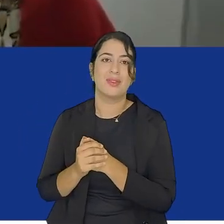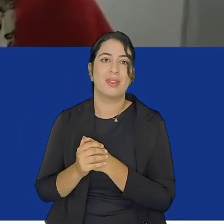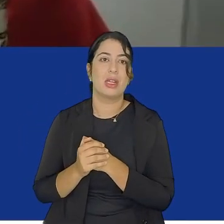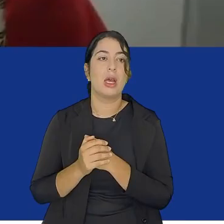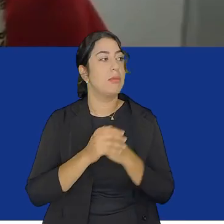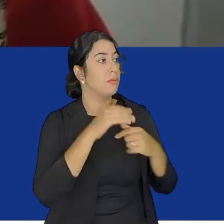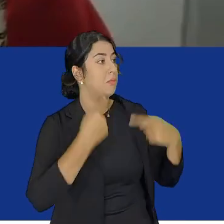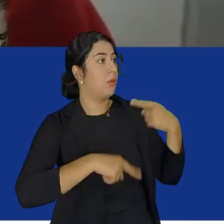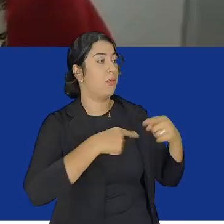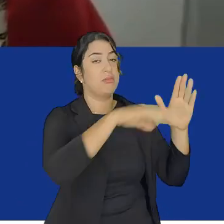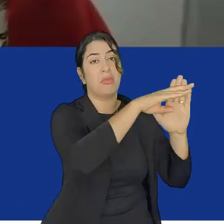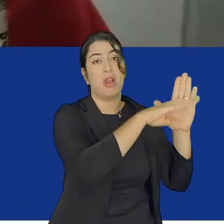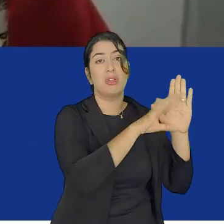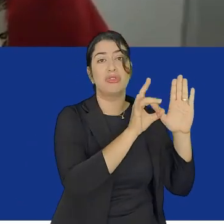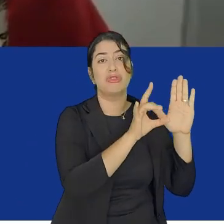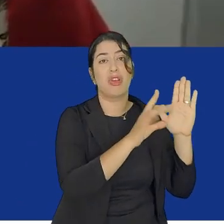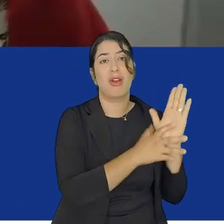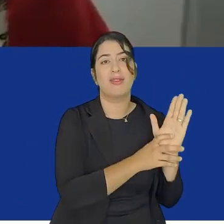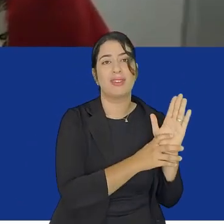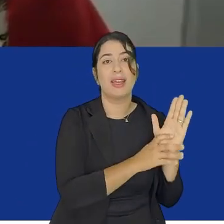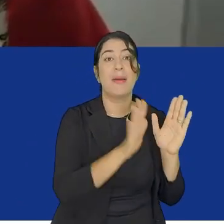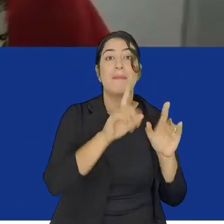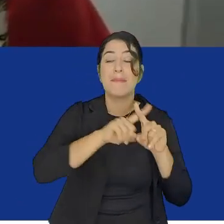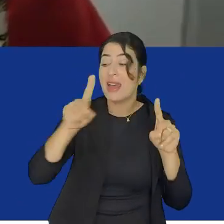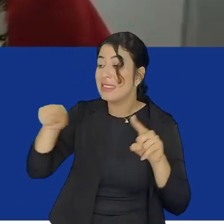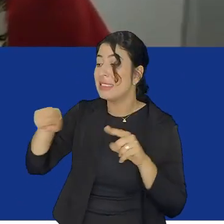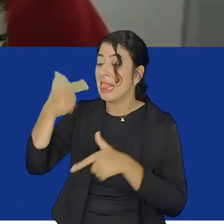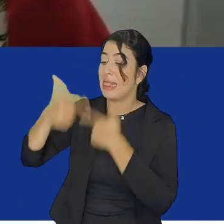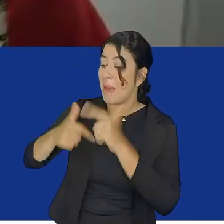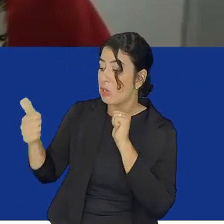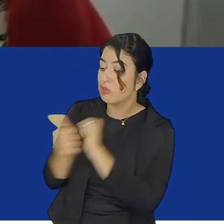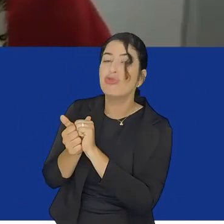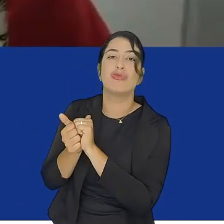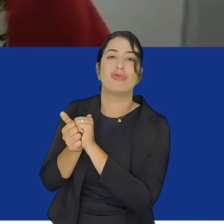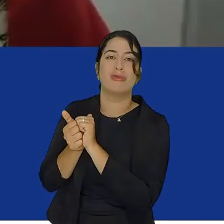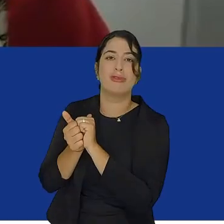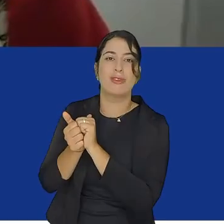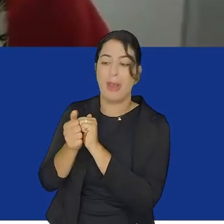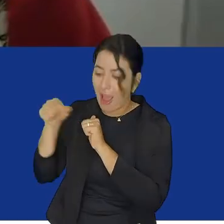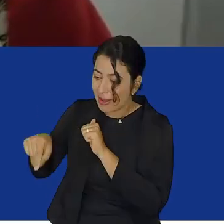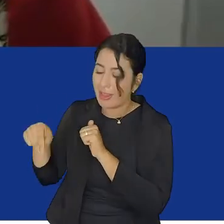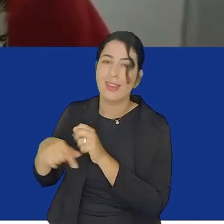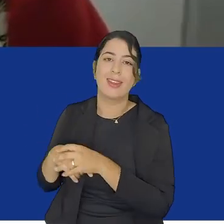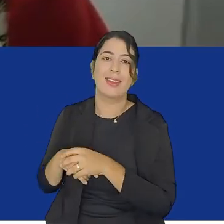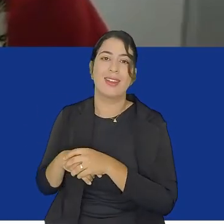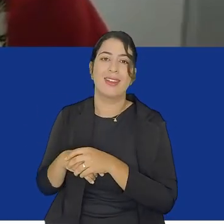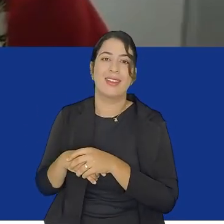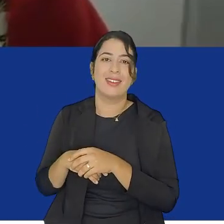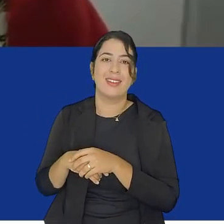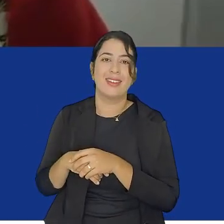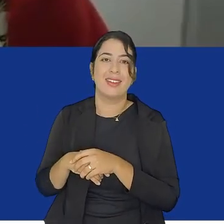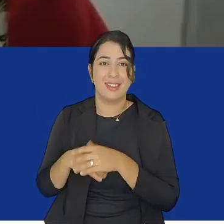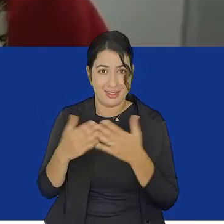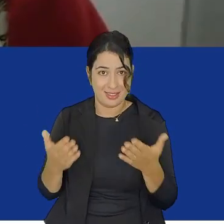quem está junto. Quantas pessoas a gente trabalha junto? O chefe que tem muita gente que tem contato o tempo todo tem